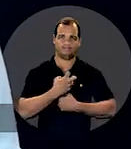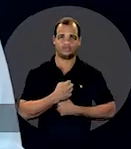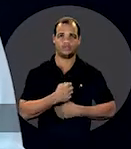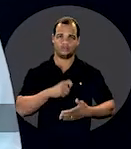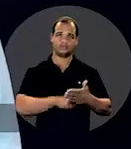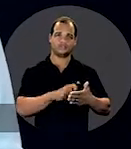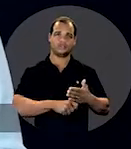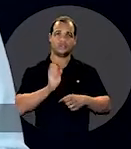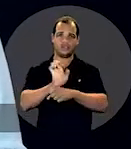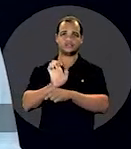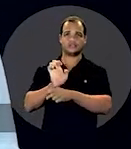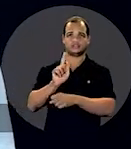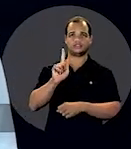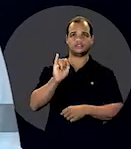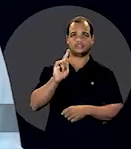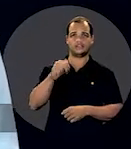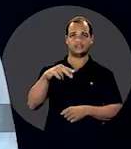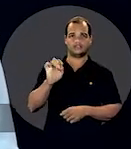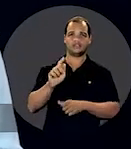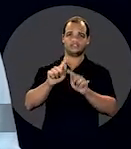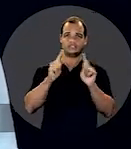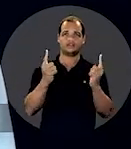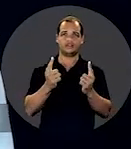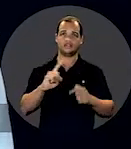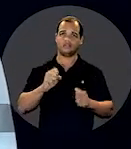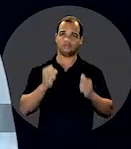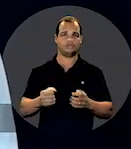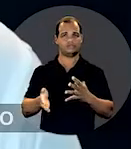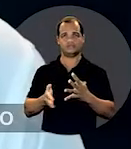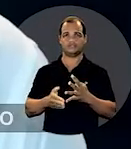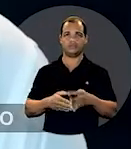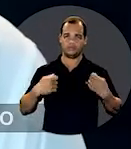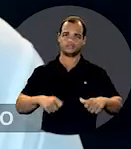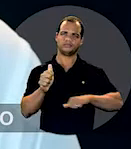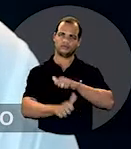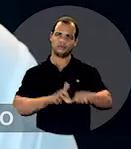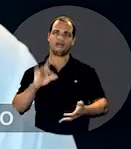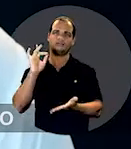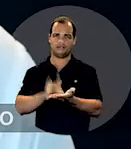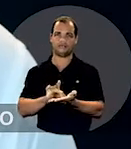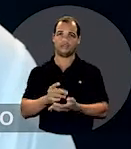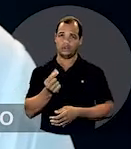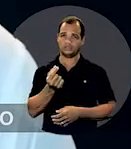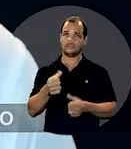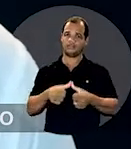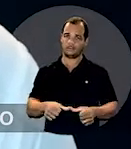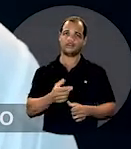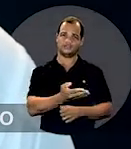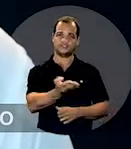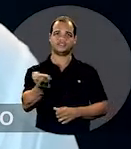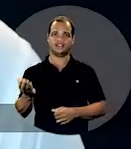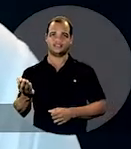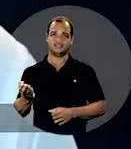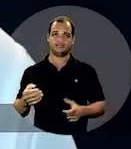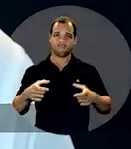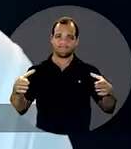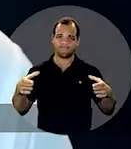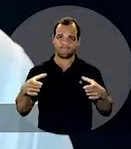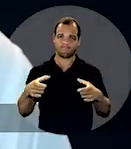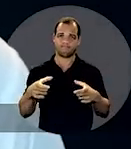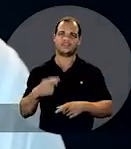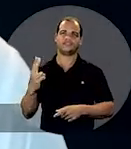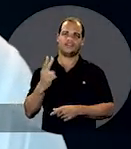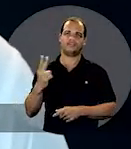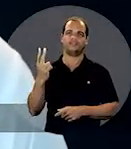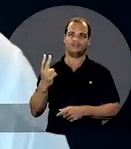Não podemos ser sufocados por mais impostos e por um Estado gigante e ineficiente. É preciso mudar essa realidade para que o seu dinheiro, fruto do suor do